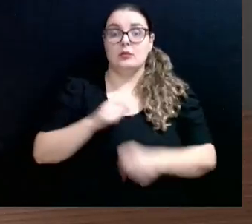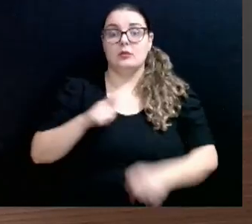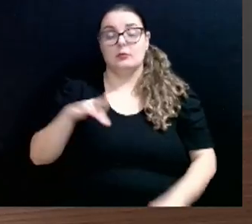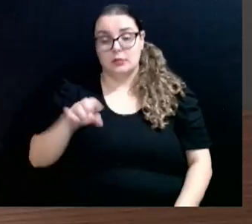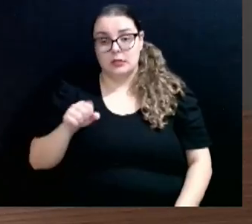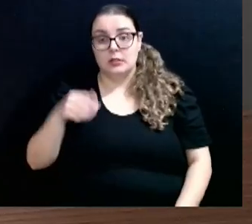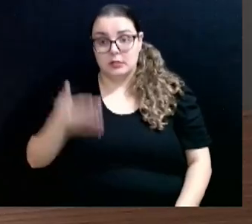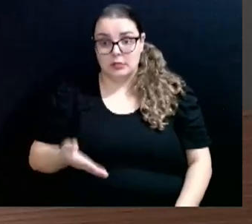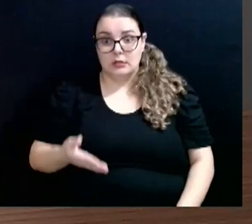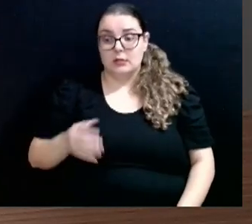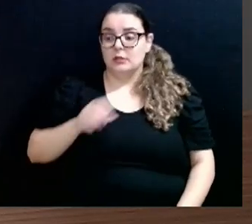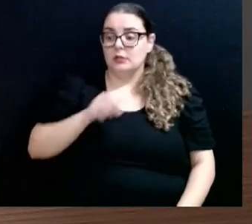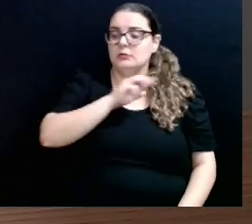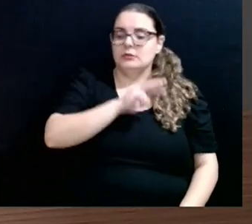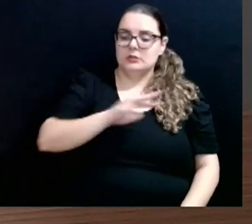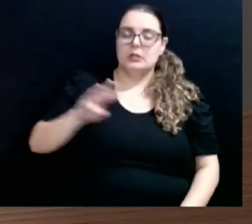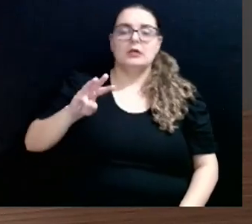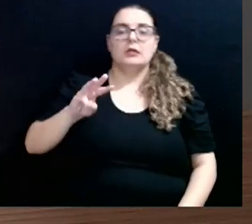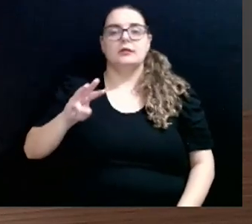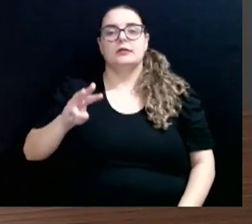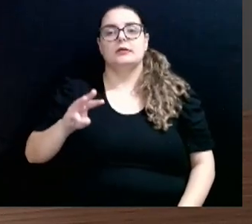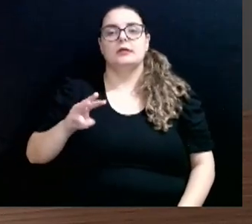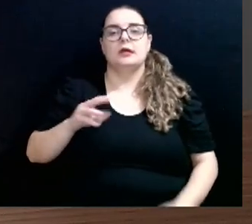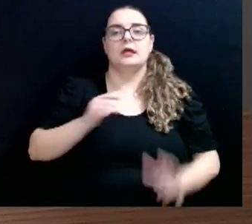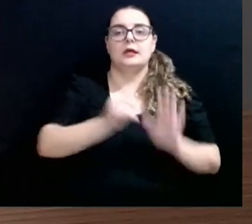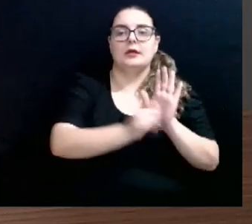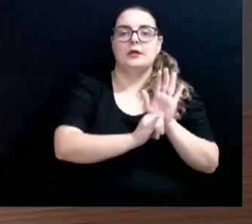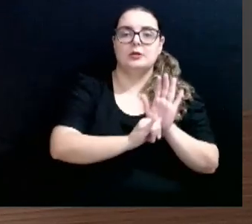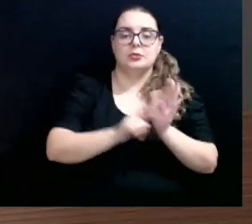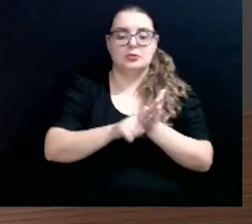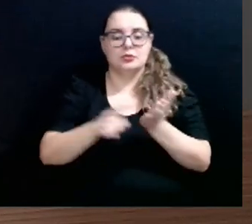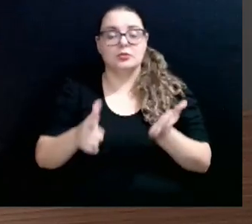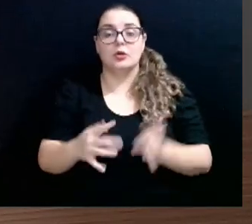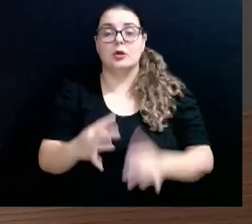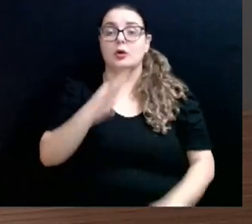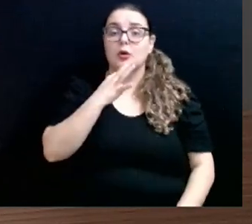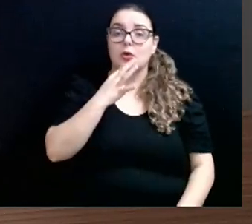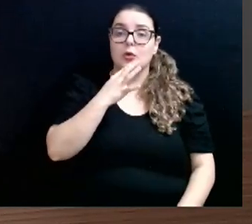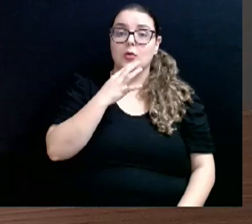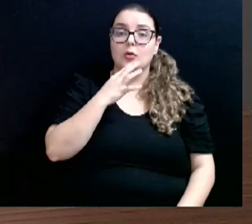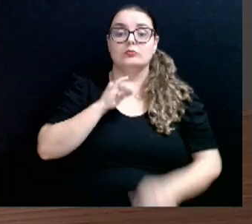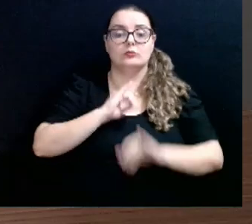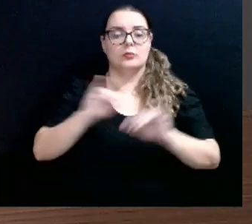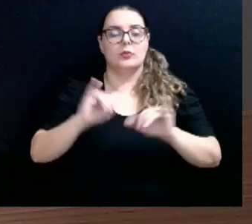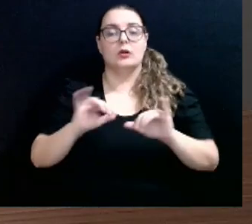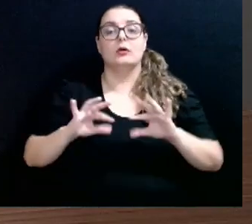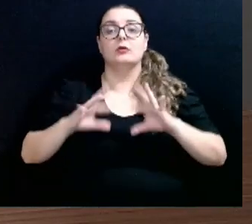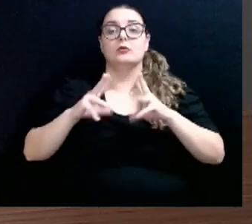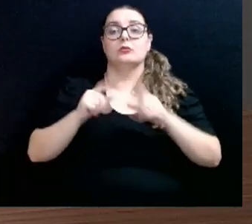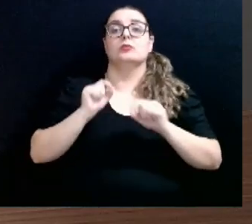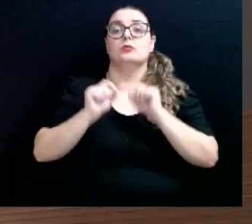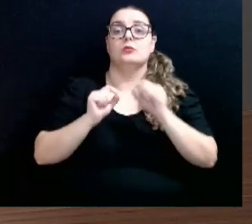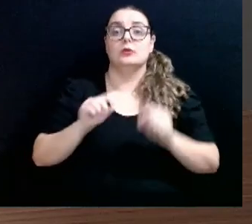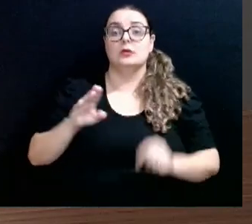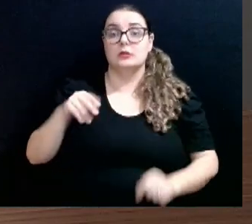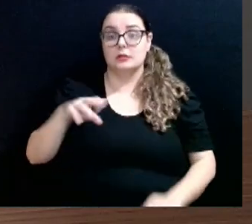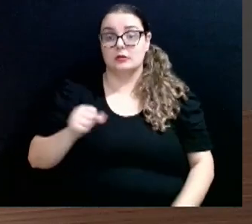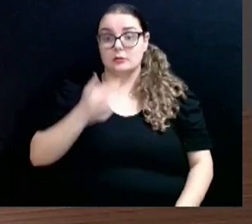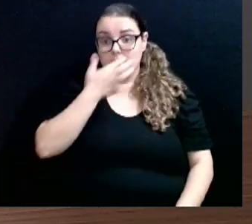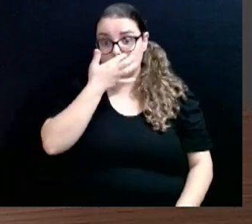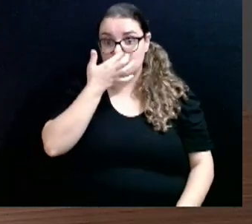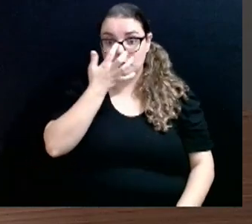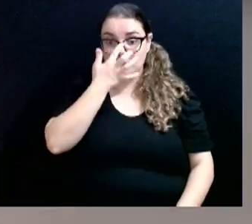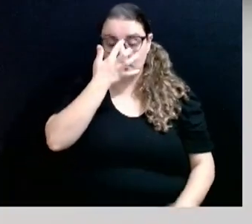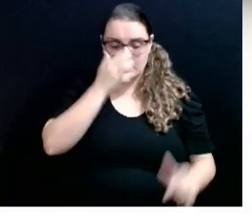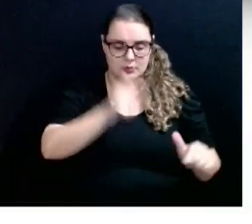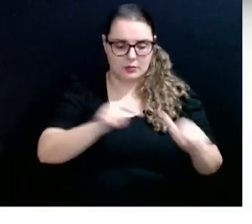site, editais, jornais, conhecer, ter publicidade do que esses bens, né, aonde esses bens